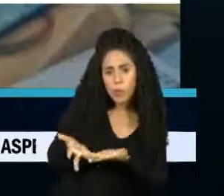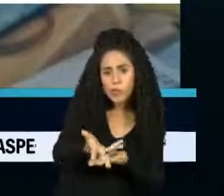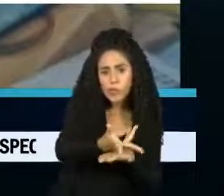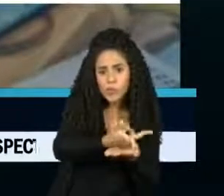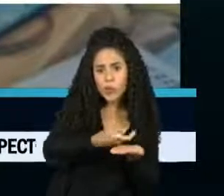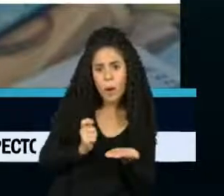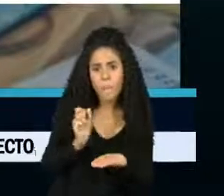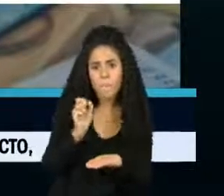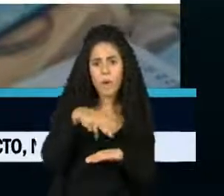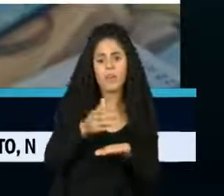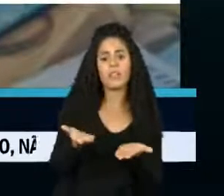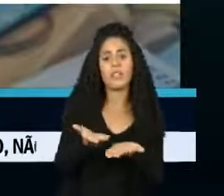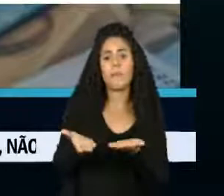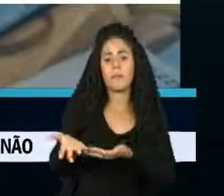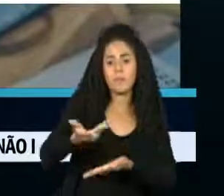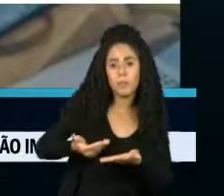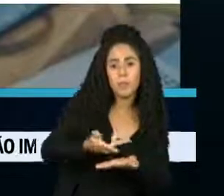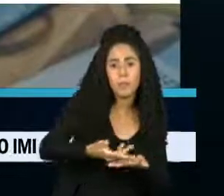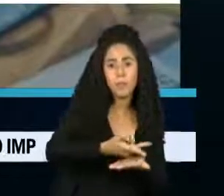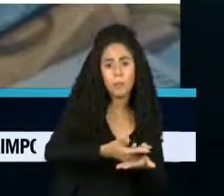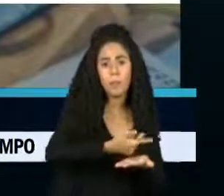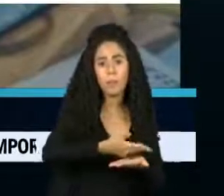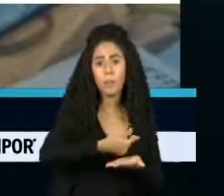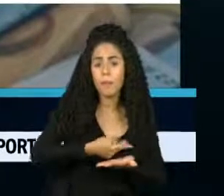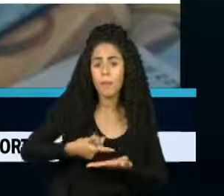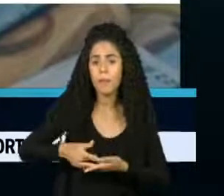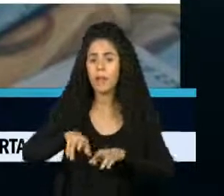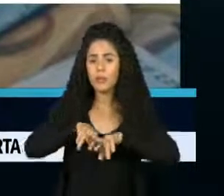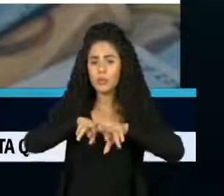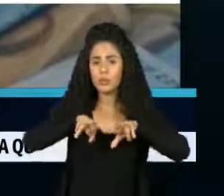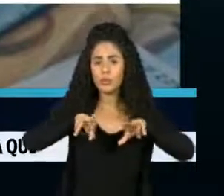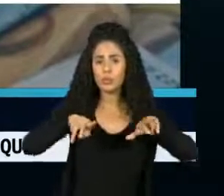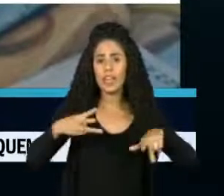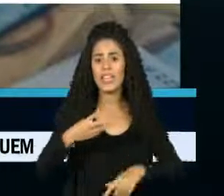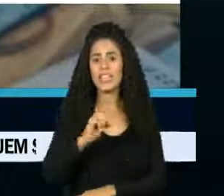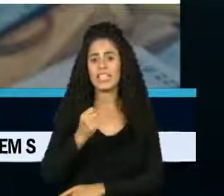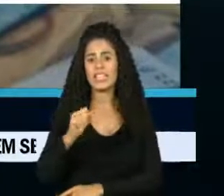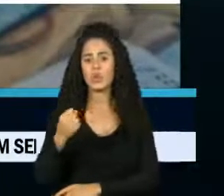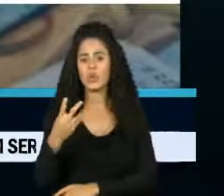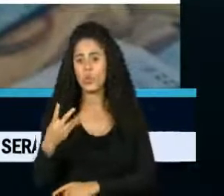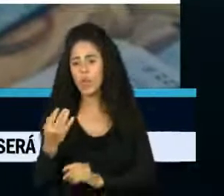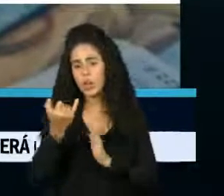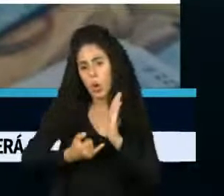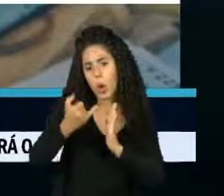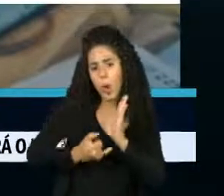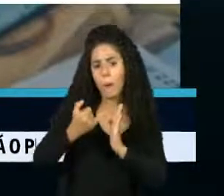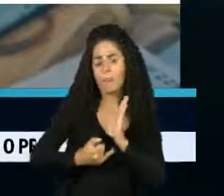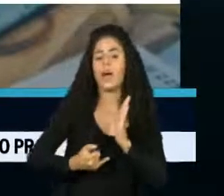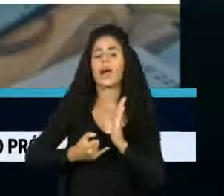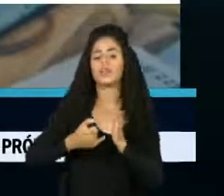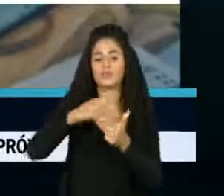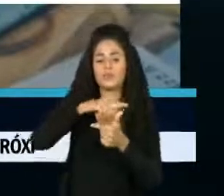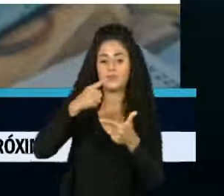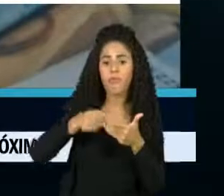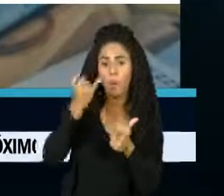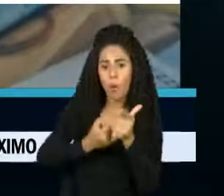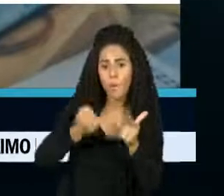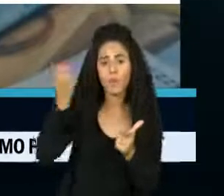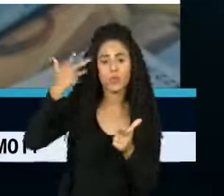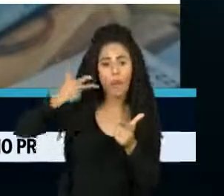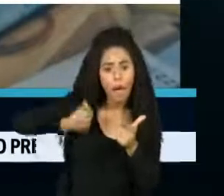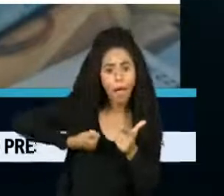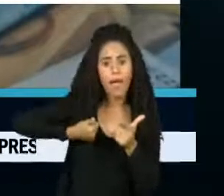que impulsionaram a arrecadação foram PIS/COFINS, com R$384 bilhões, o Imposto de Renda da Pessoa Jurídica e